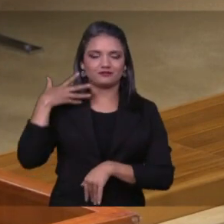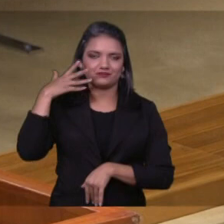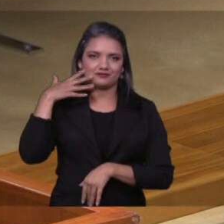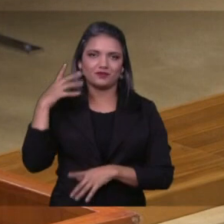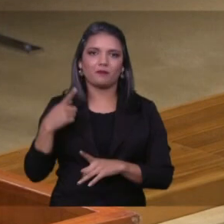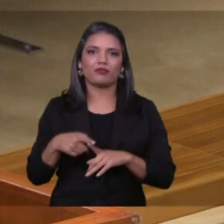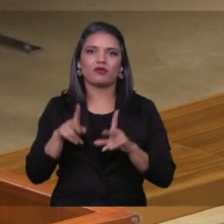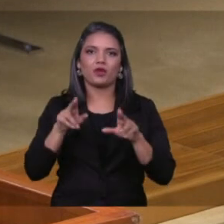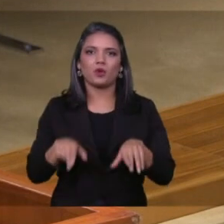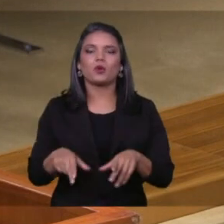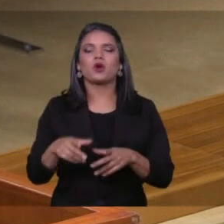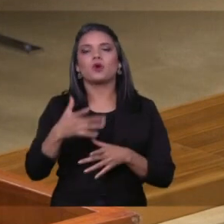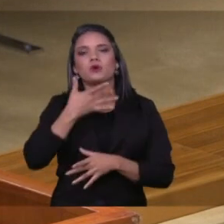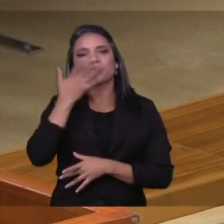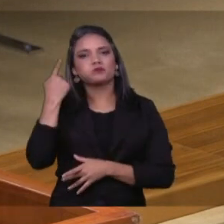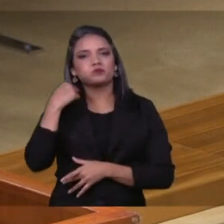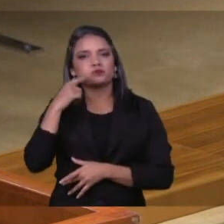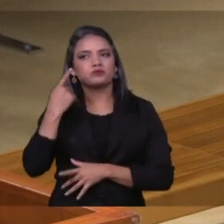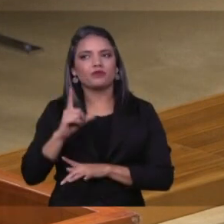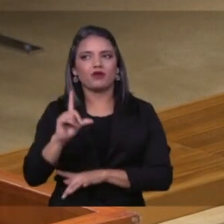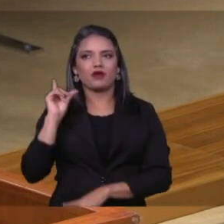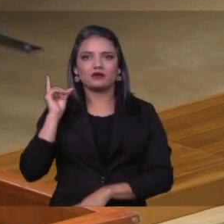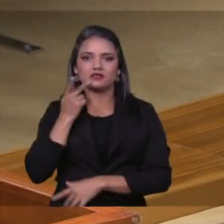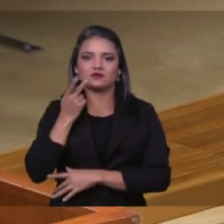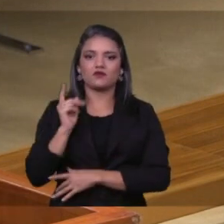que me antecederam disseram, a situação